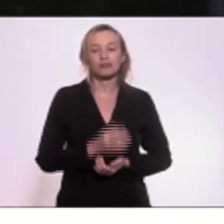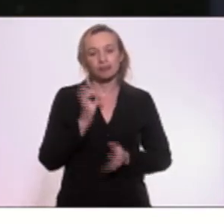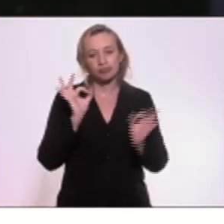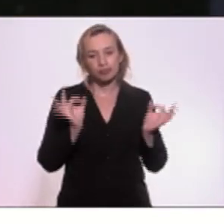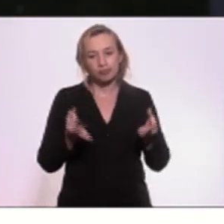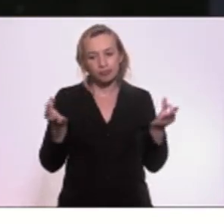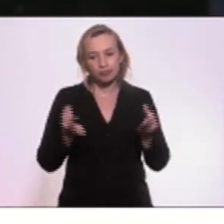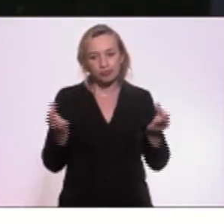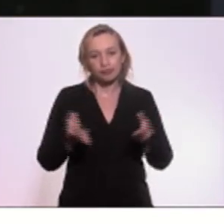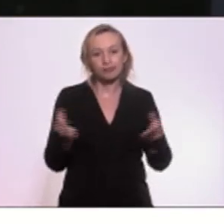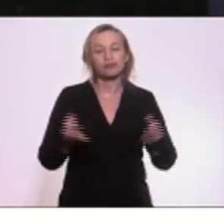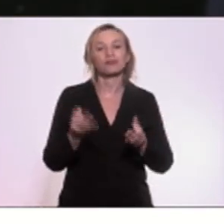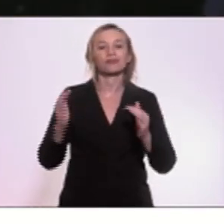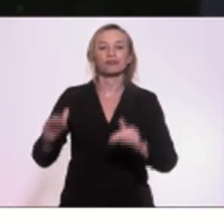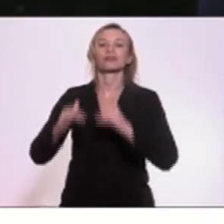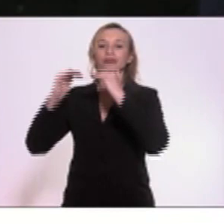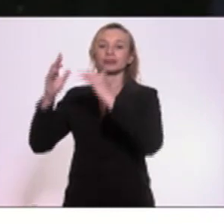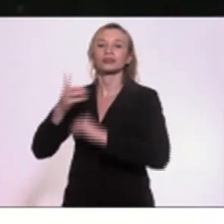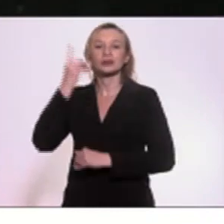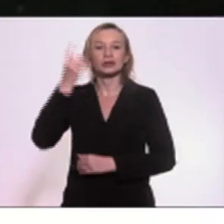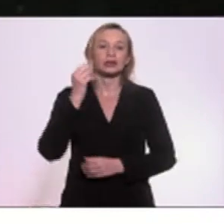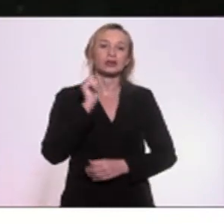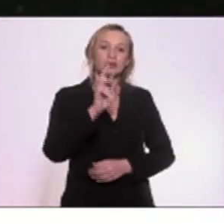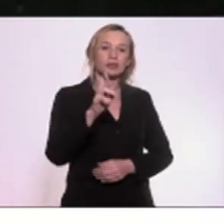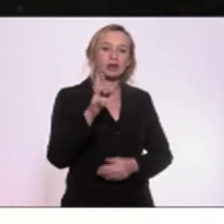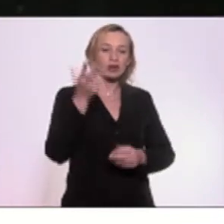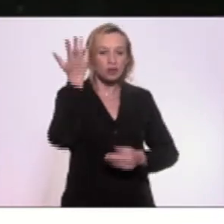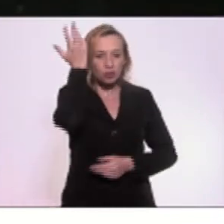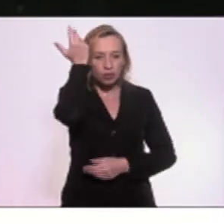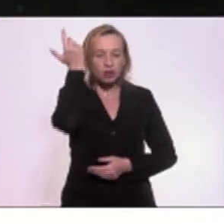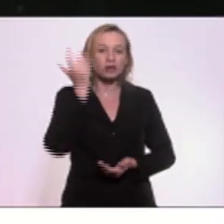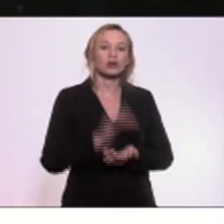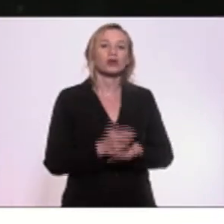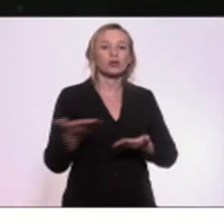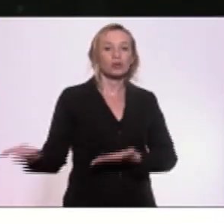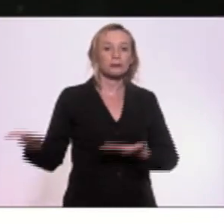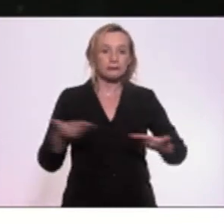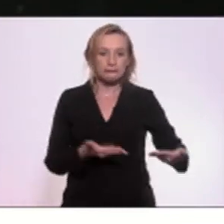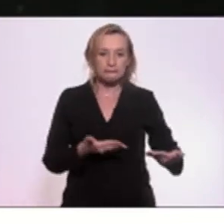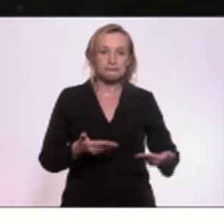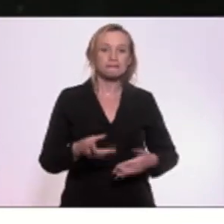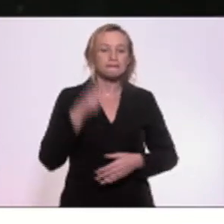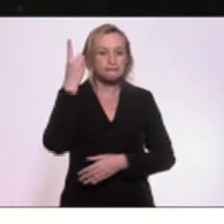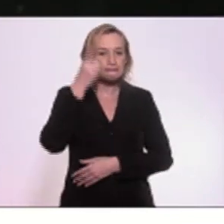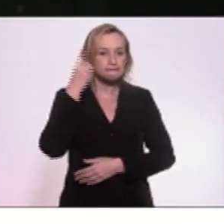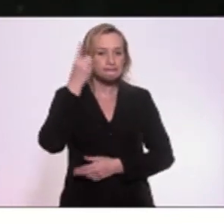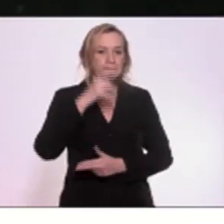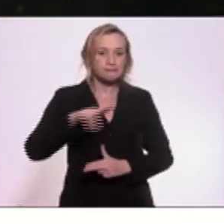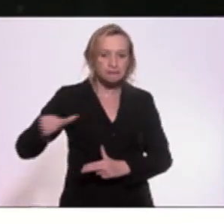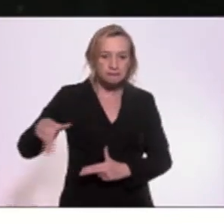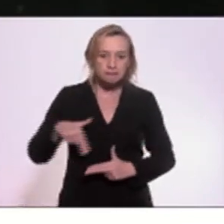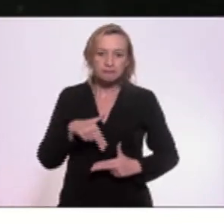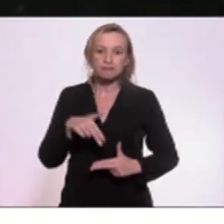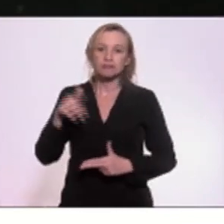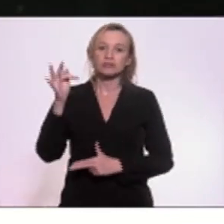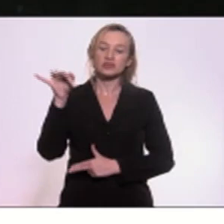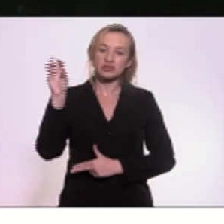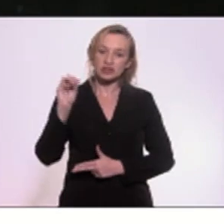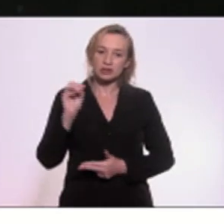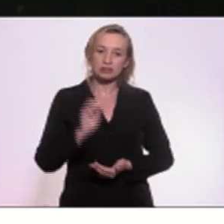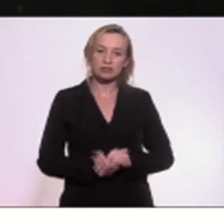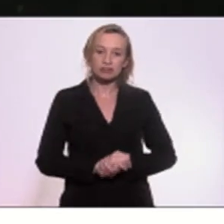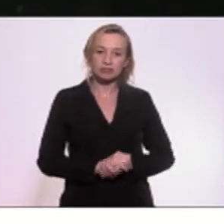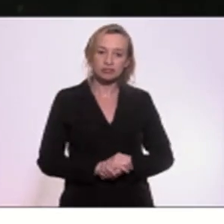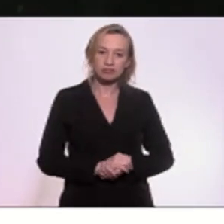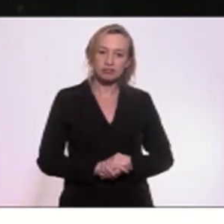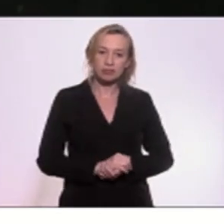Perfeito, excelentíssimo deputado Eliomar Coelho. E convido o excelentíssimo deputado Flávio Serafini a fazer uso